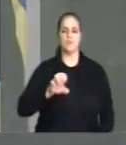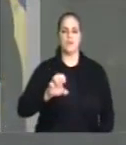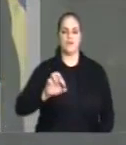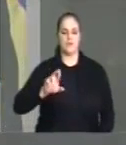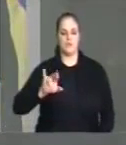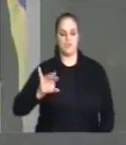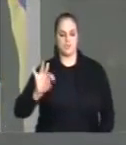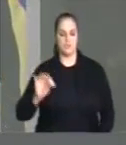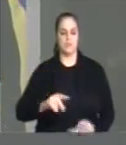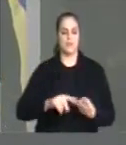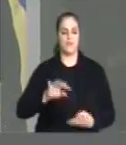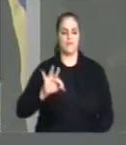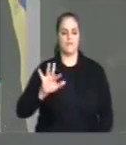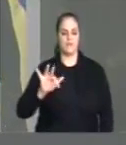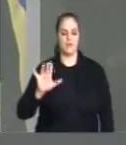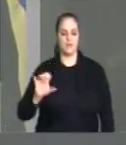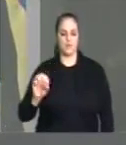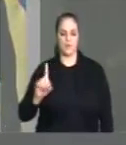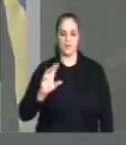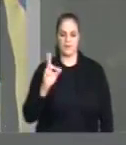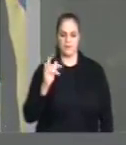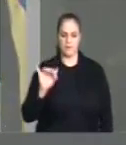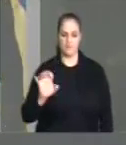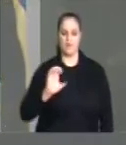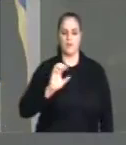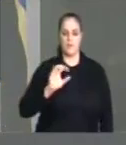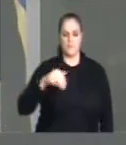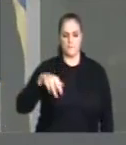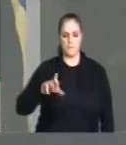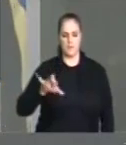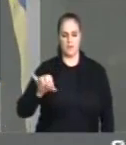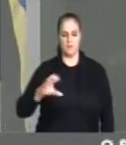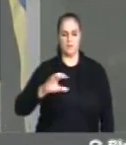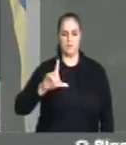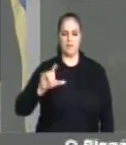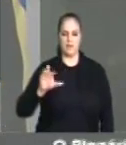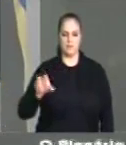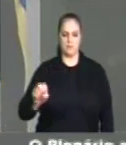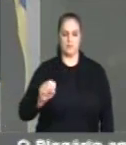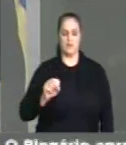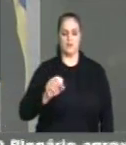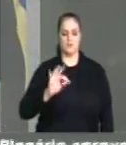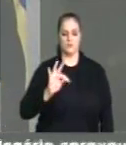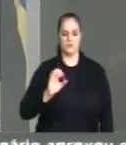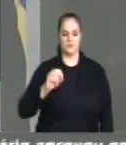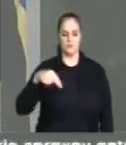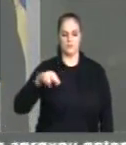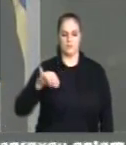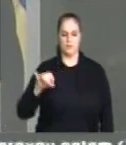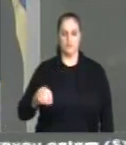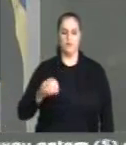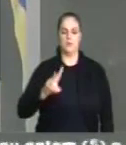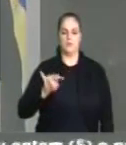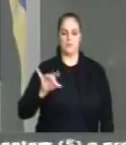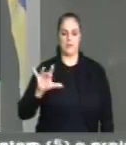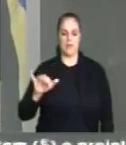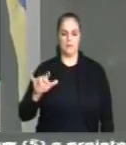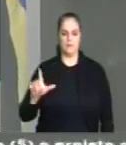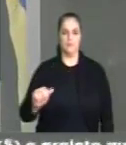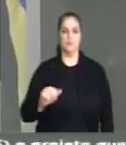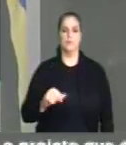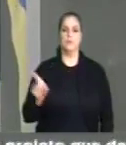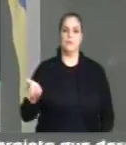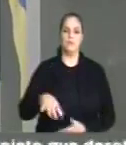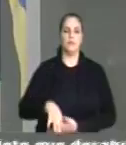Montoro, Fernando Henrique, Mário Covas, José Serra, Teotônio Vilela, liderou as